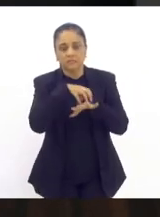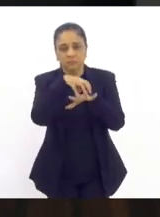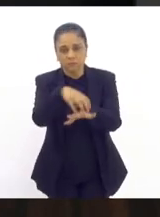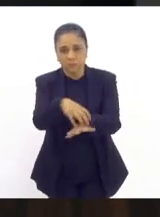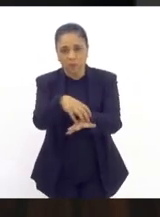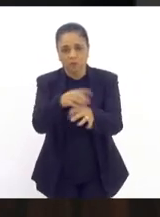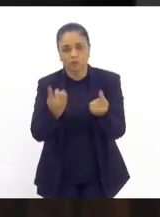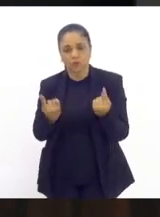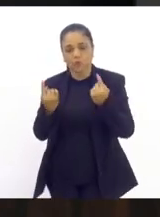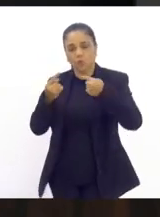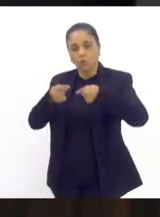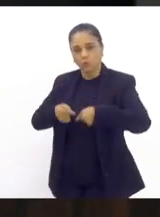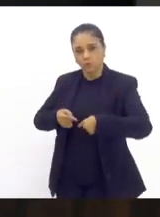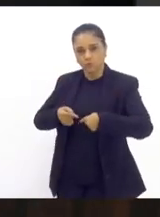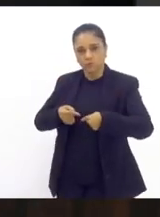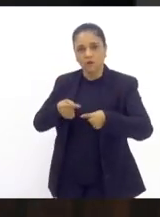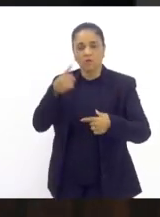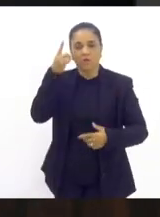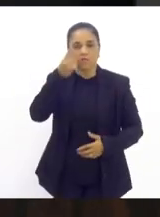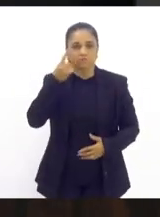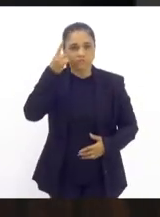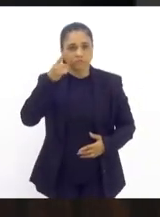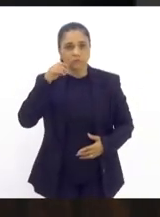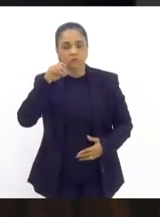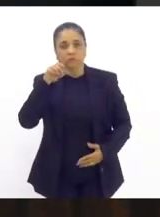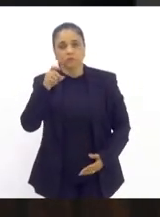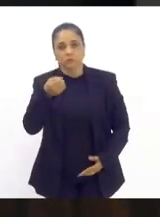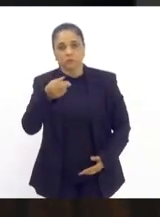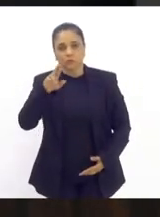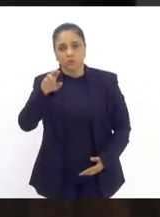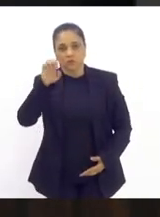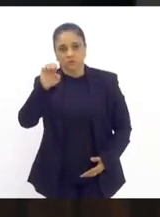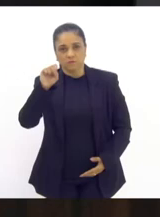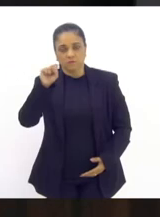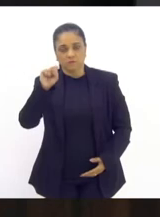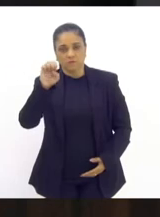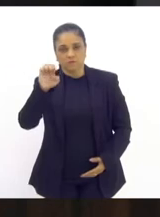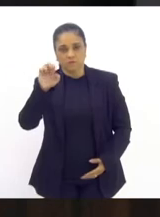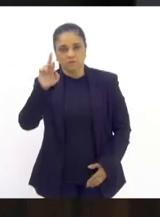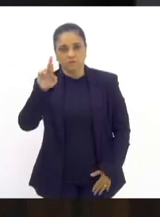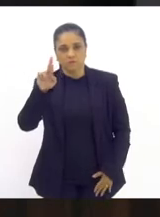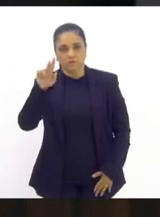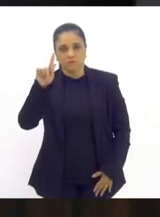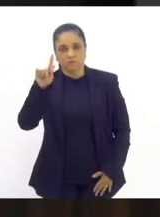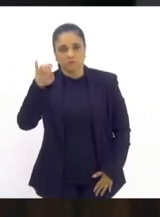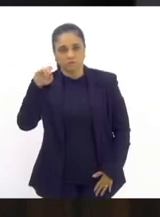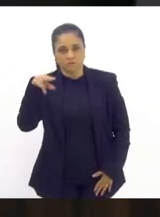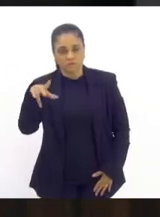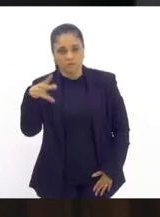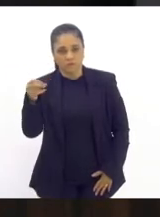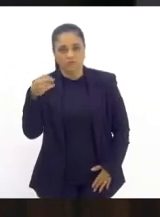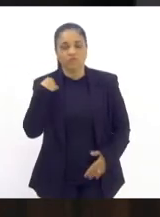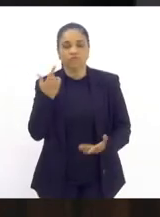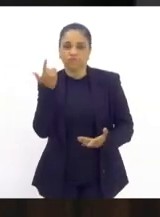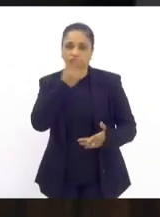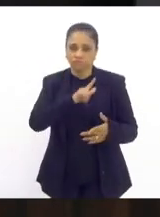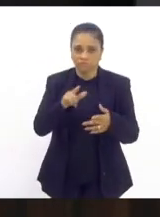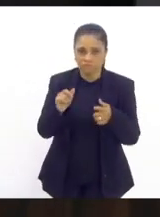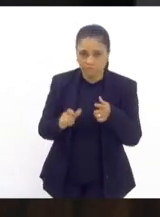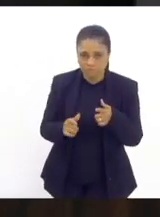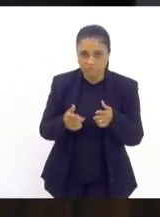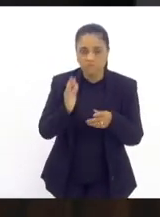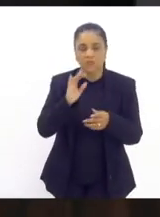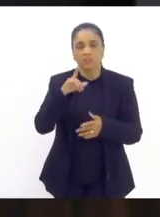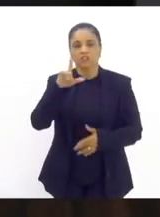contrário relatores deputados Dr Serginho relator do vencido e Dionísio